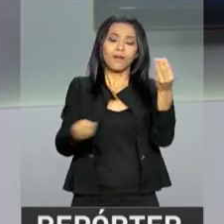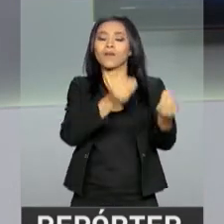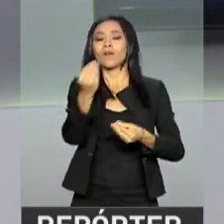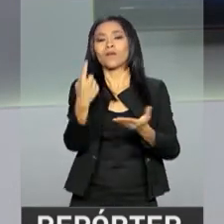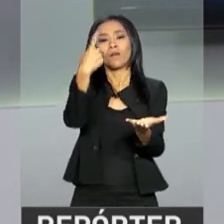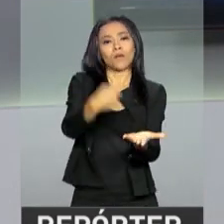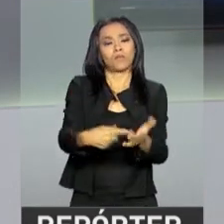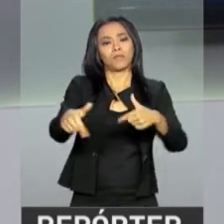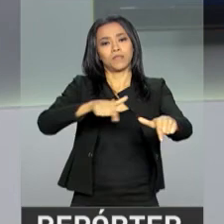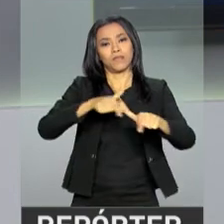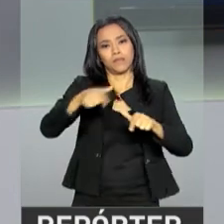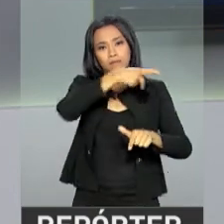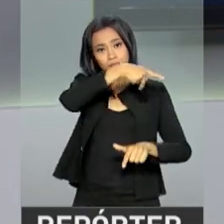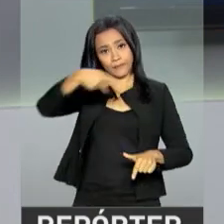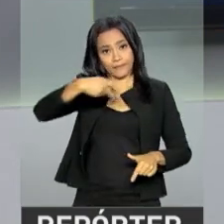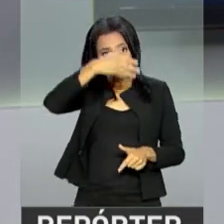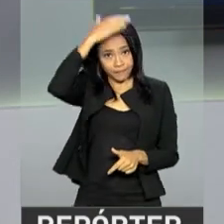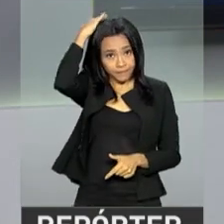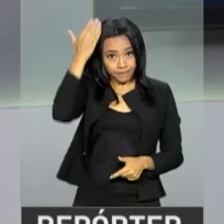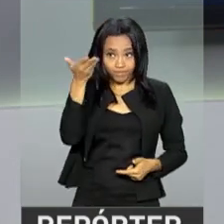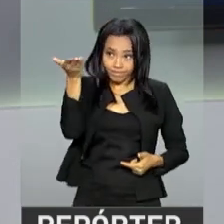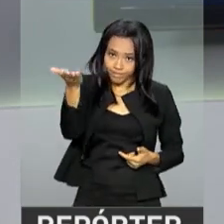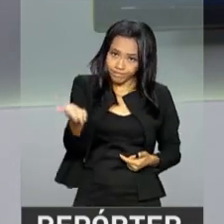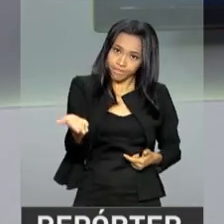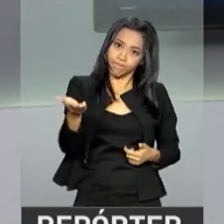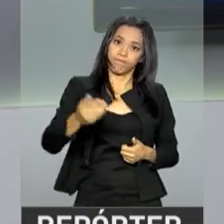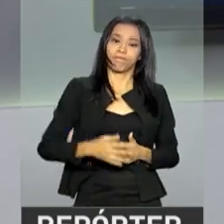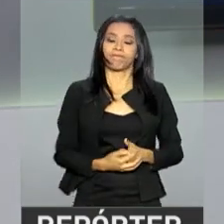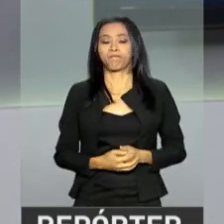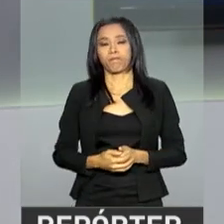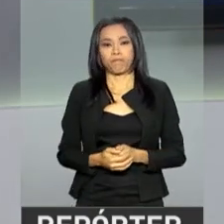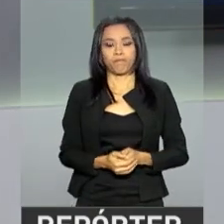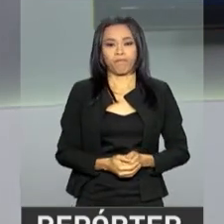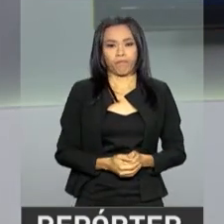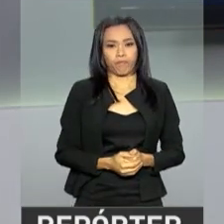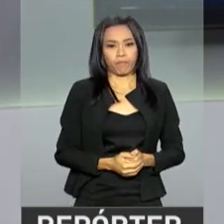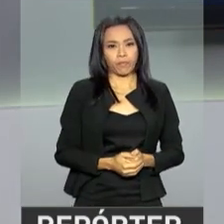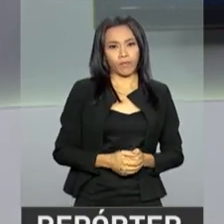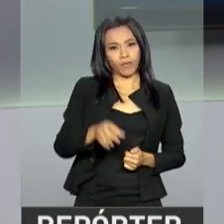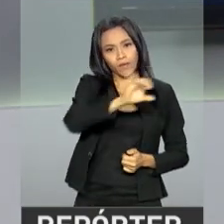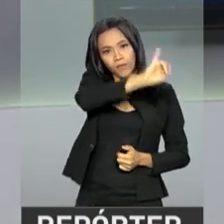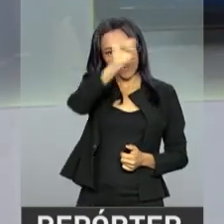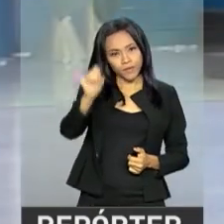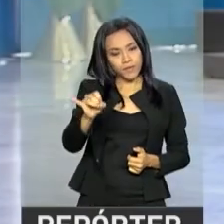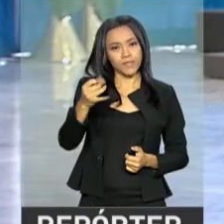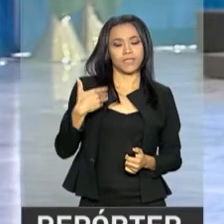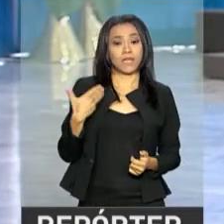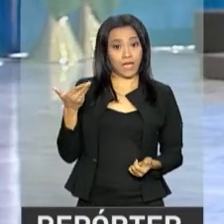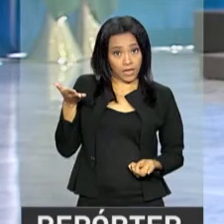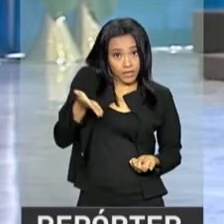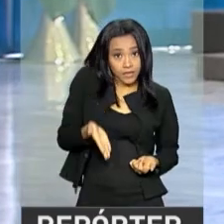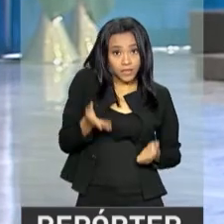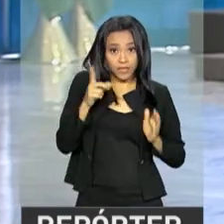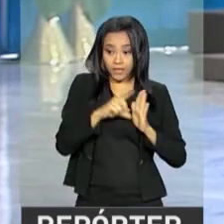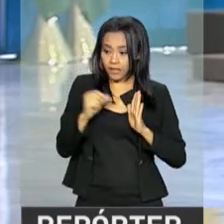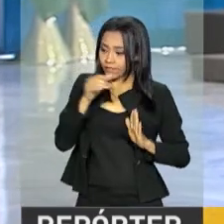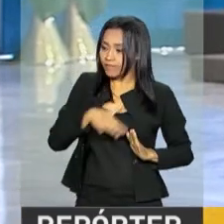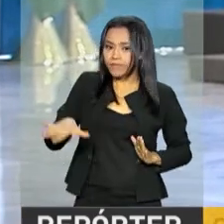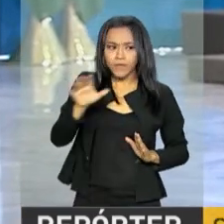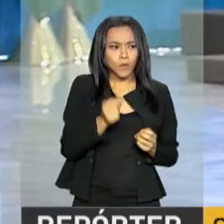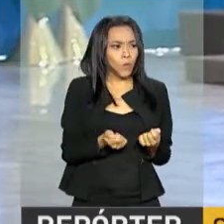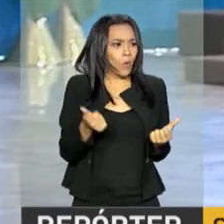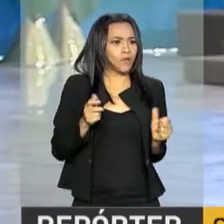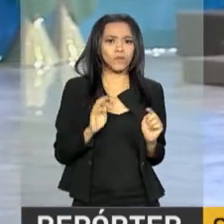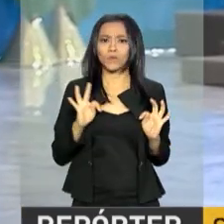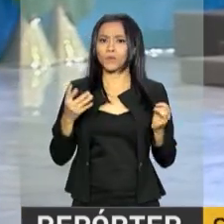do presidente michel temer gabi é com você olá thaíssa olha aqui no salão nobre já está quase